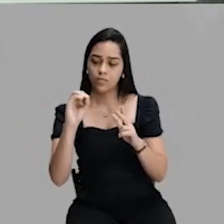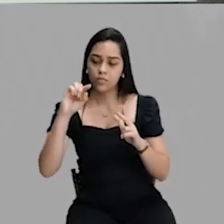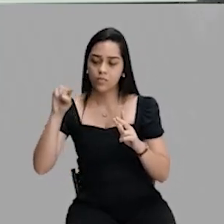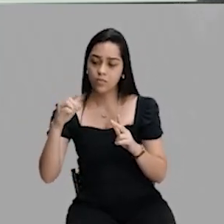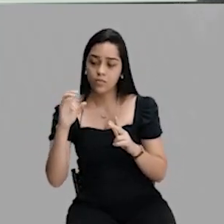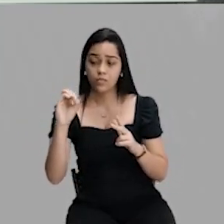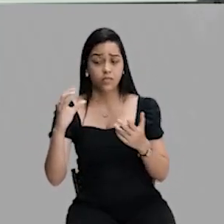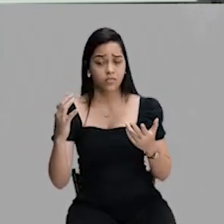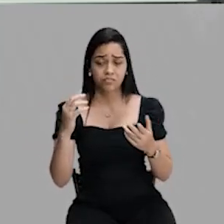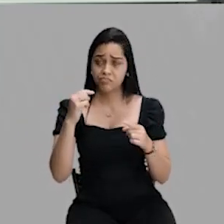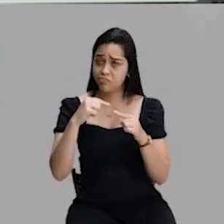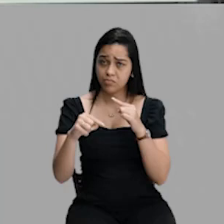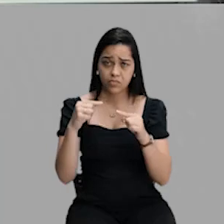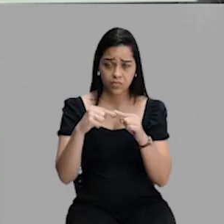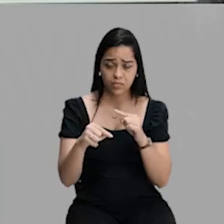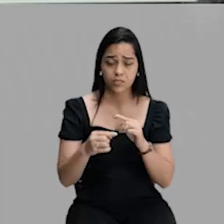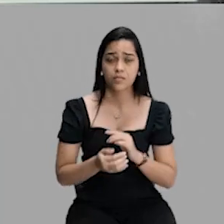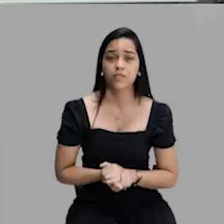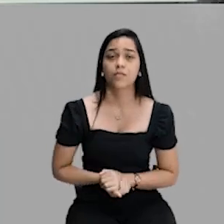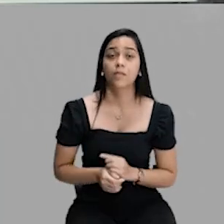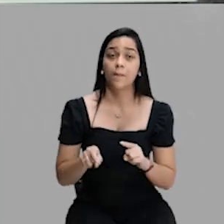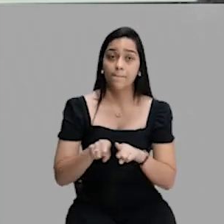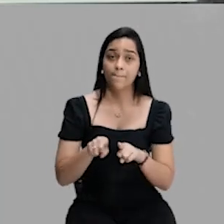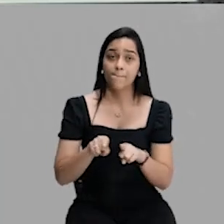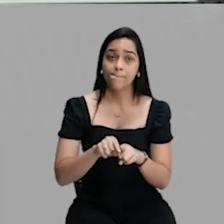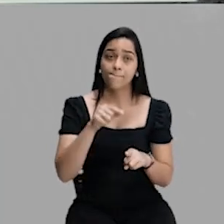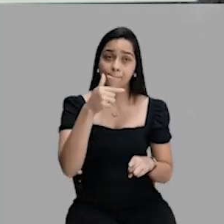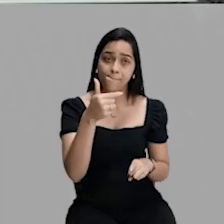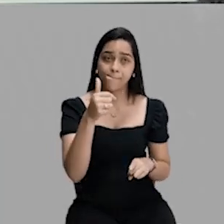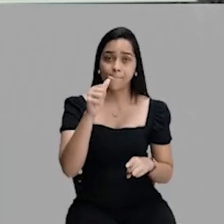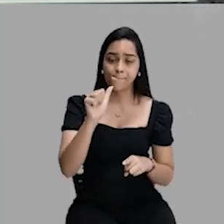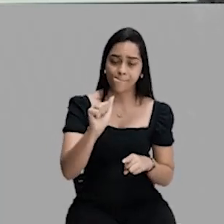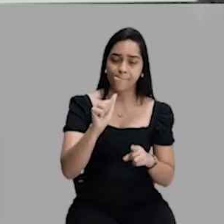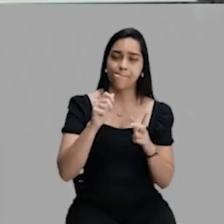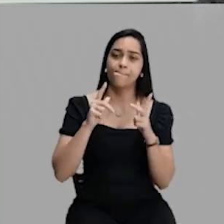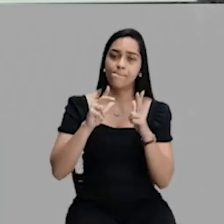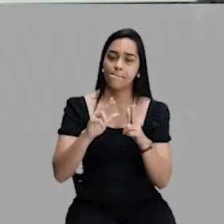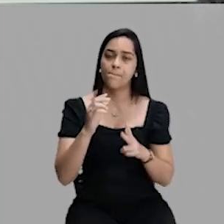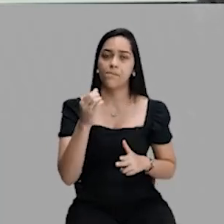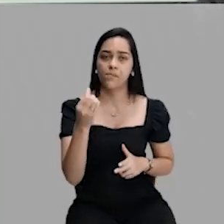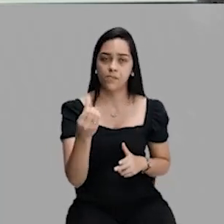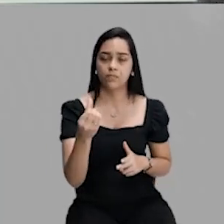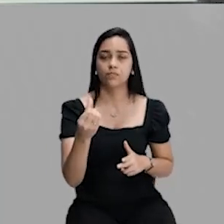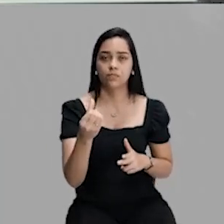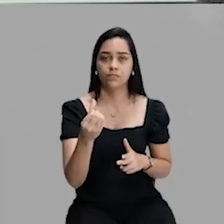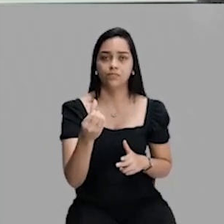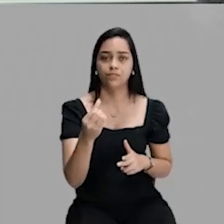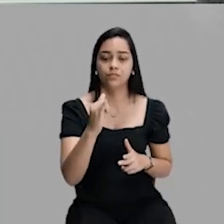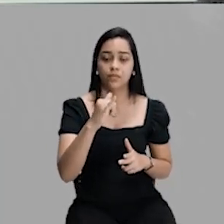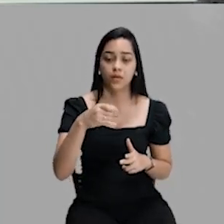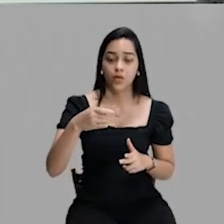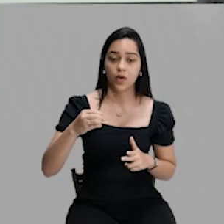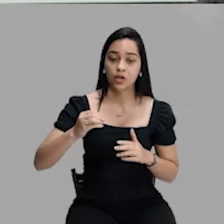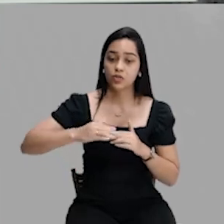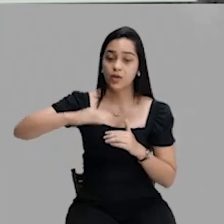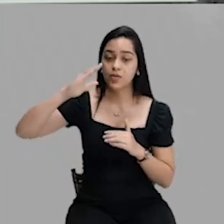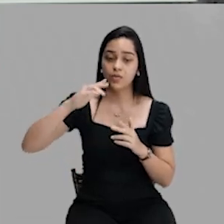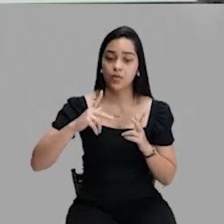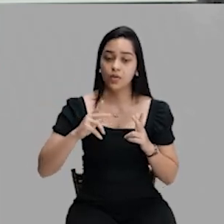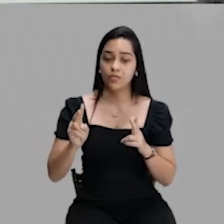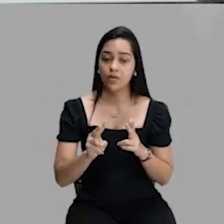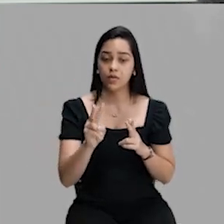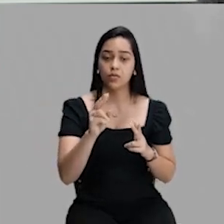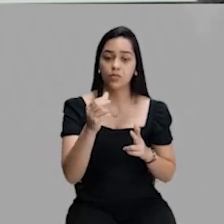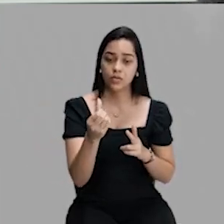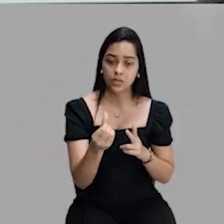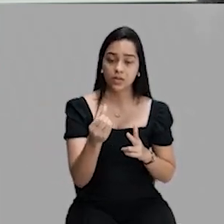caso. Tá? Ele falou também que esse 2A é igual a 6. Ele está dizendo que o eixo maior vale